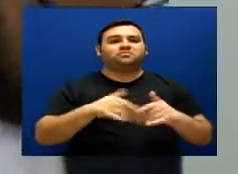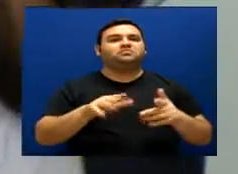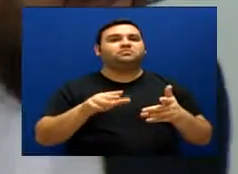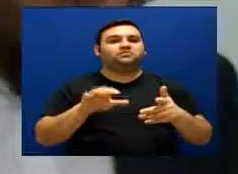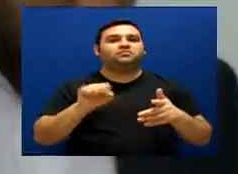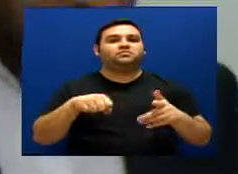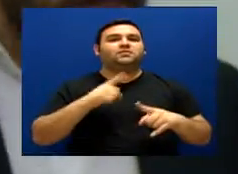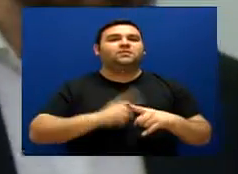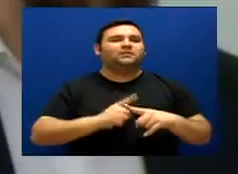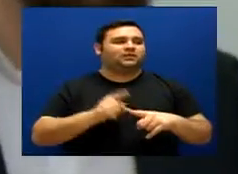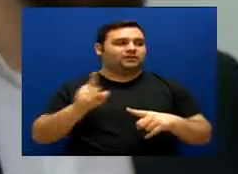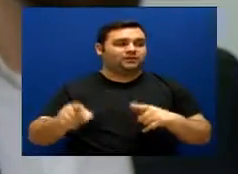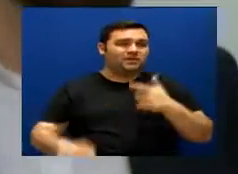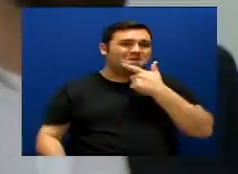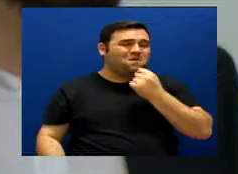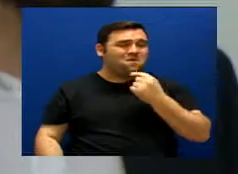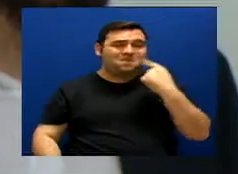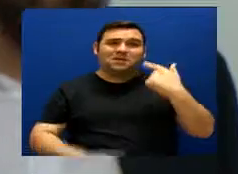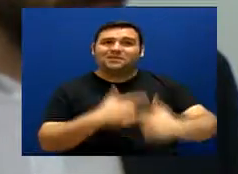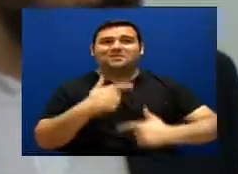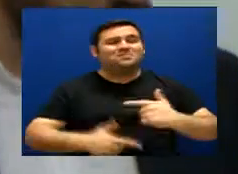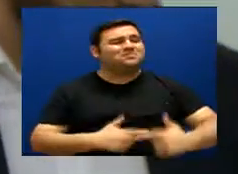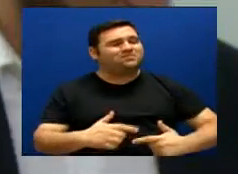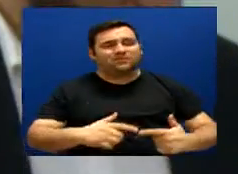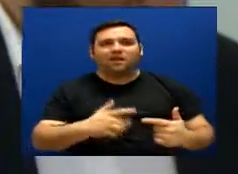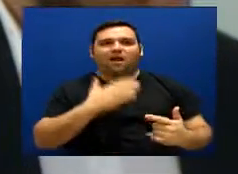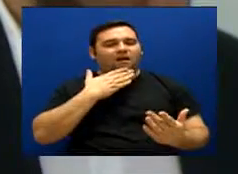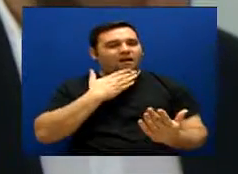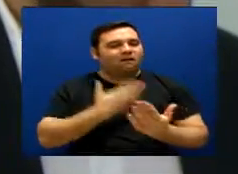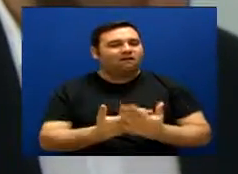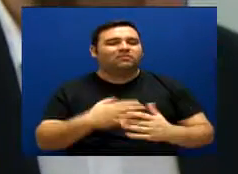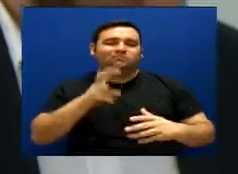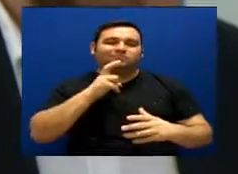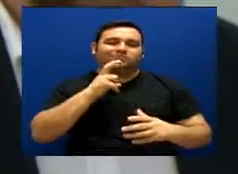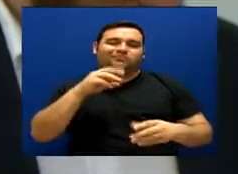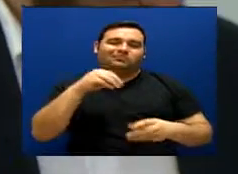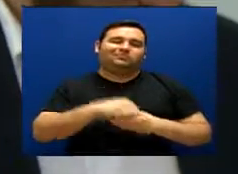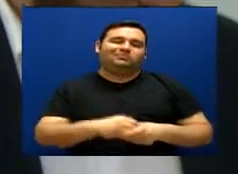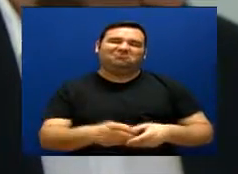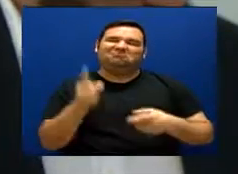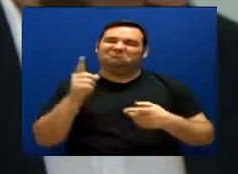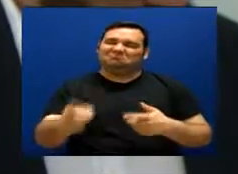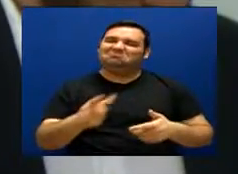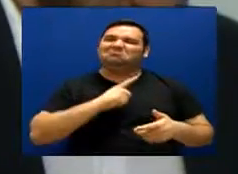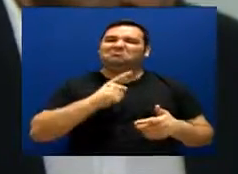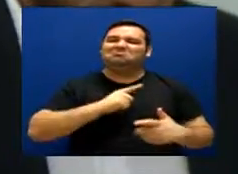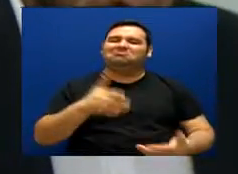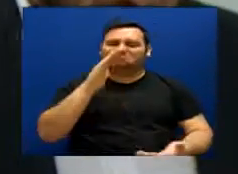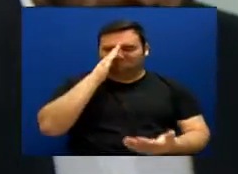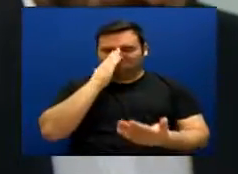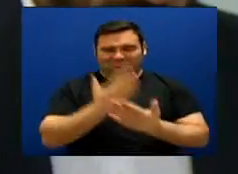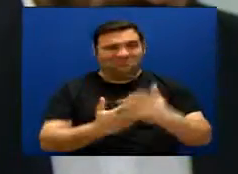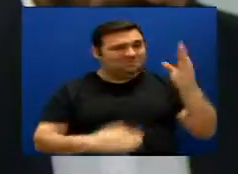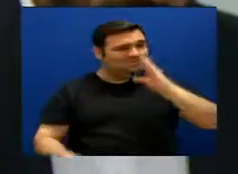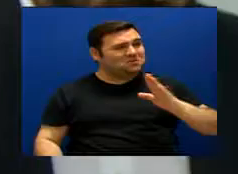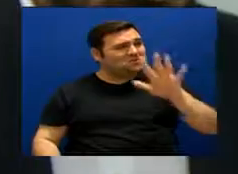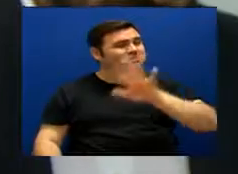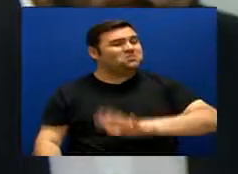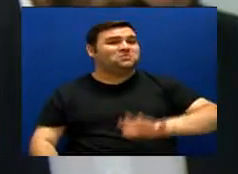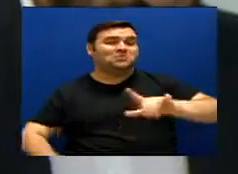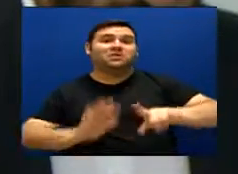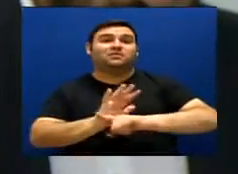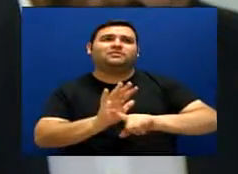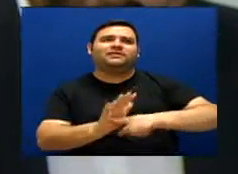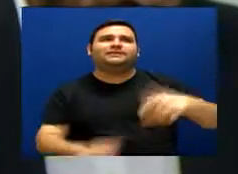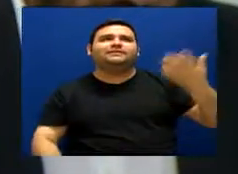esse senhor tem feito ações inacreditáveis na cidade de Sorocaba para todas as pessoas do Brasil. A